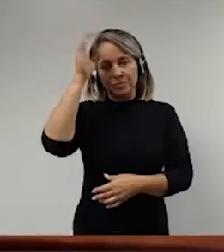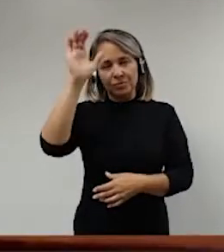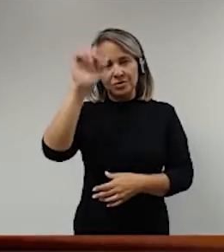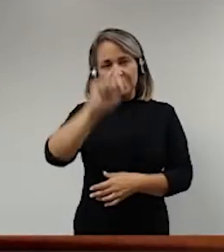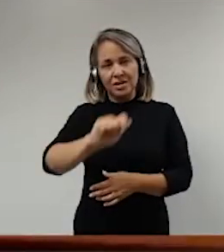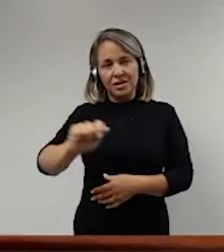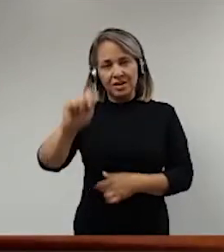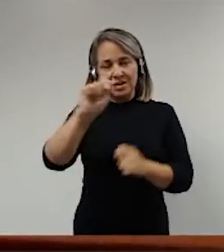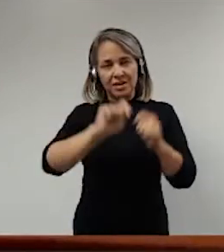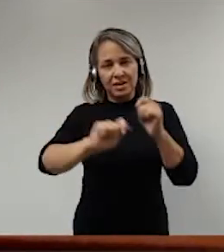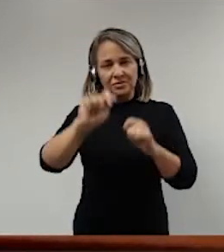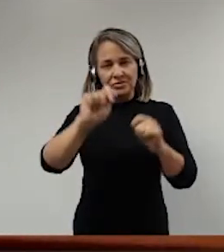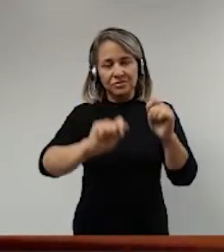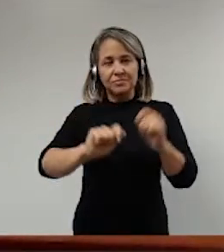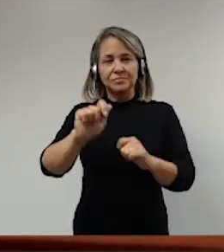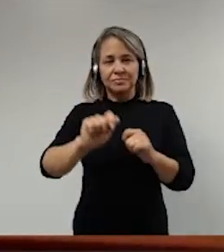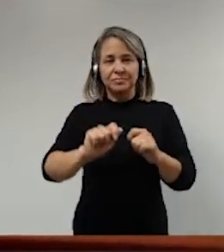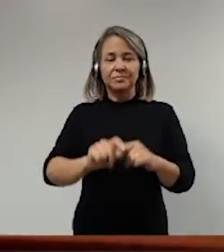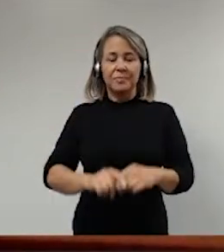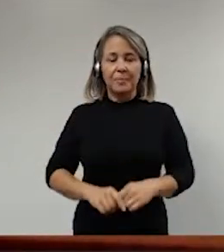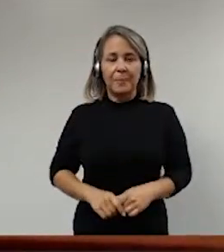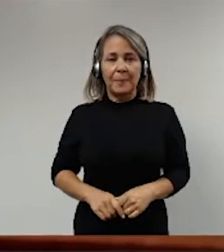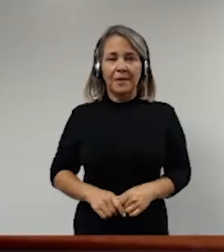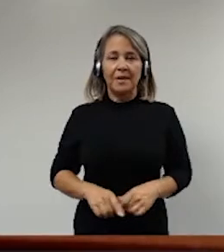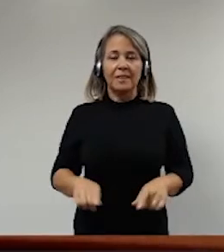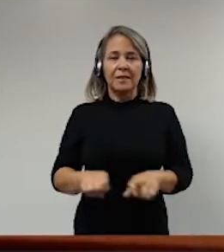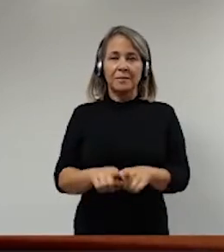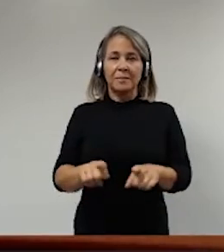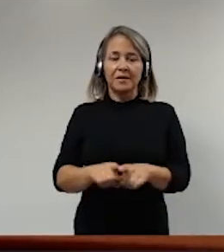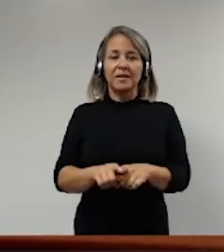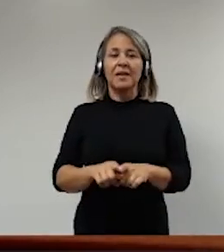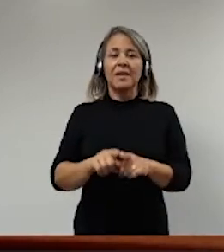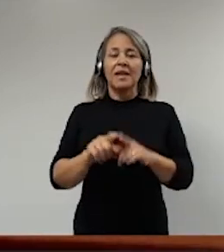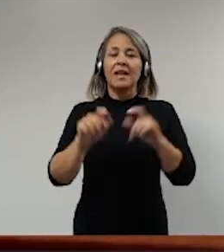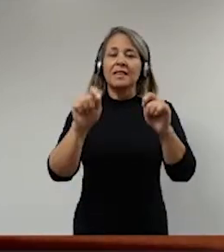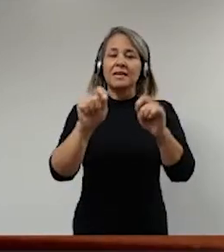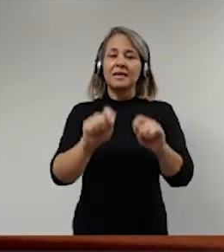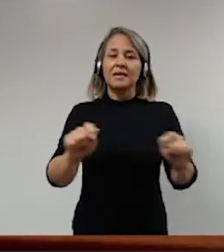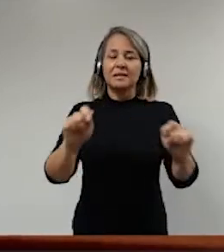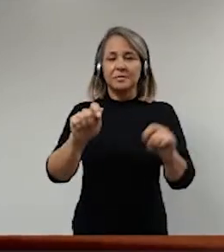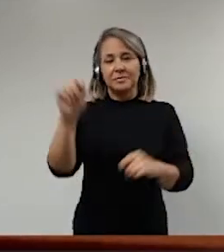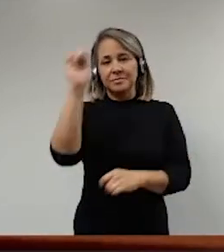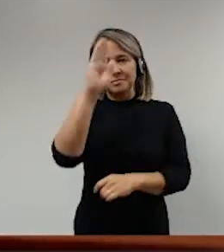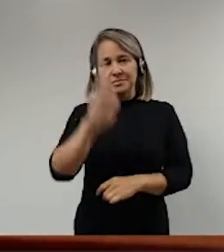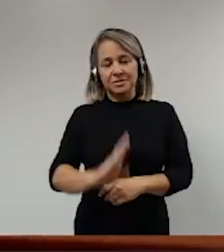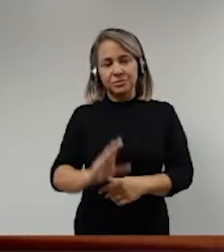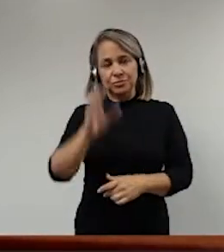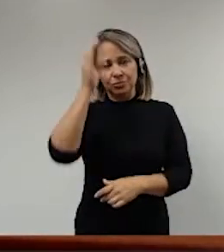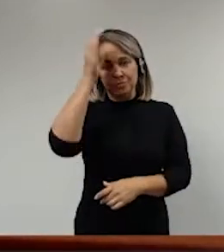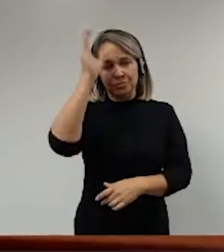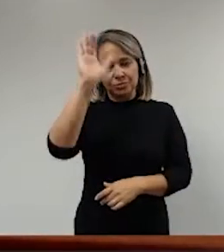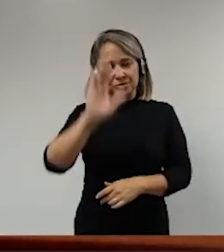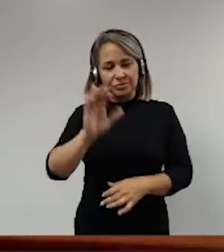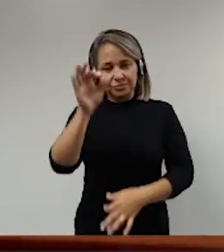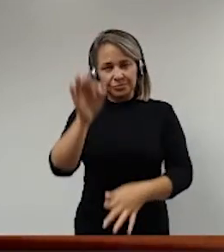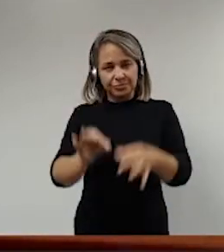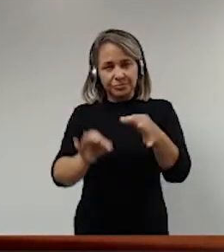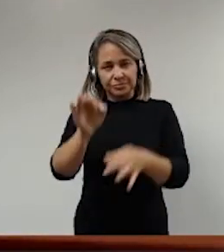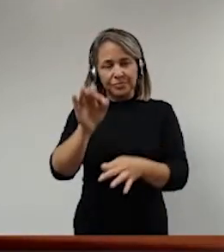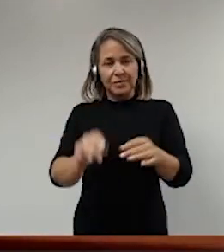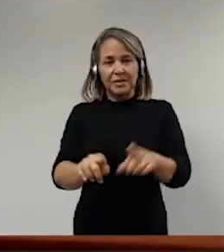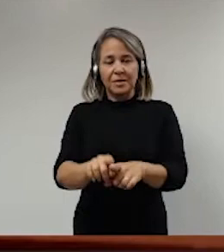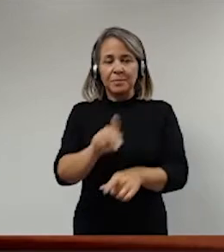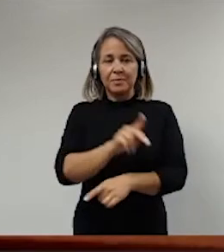Instituto dos Advogados Brasileiros, da Academia Brasileira de Cultura Jurídica, é professor do curso de pós-graduação em Direito